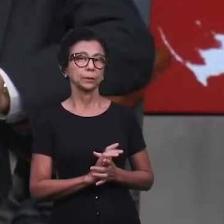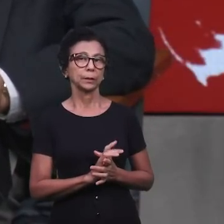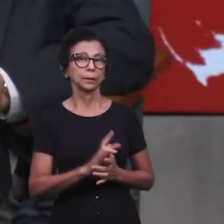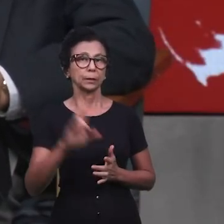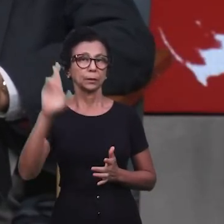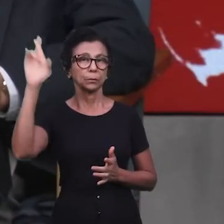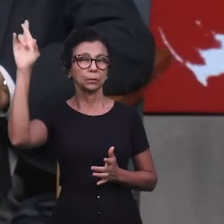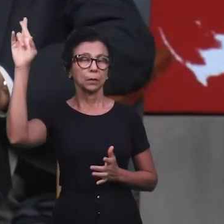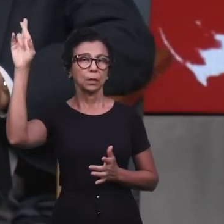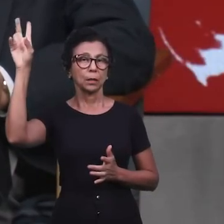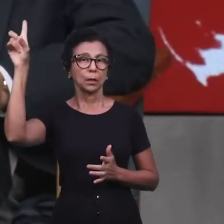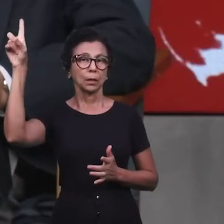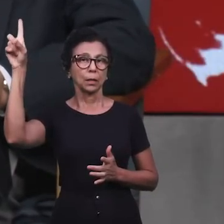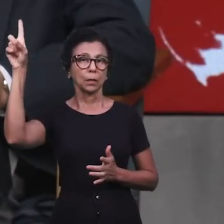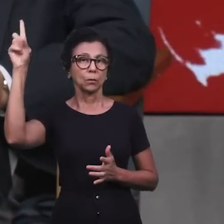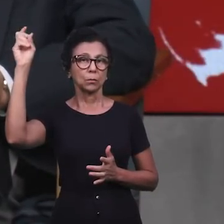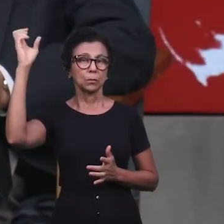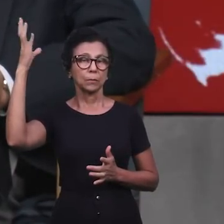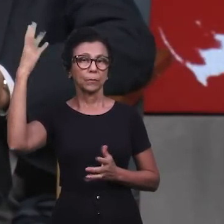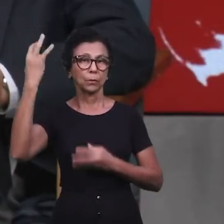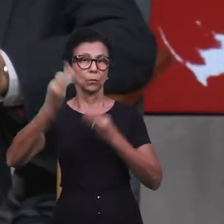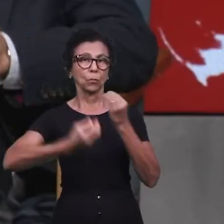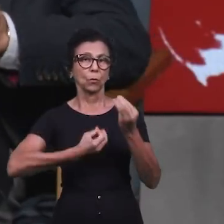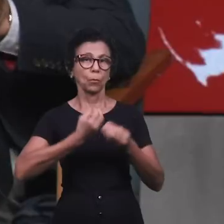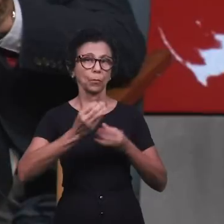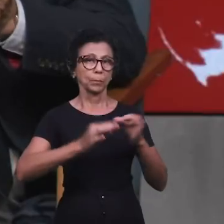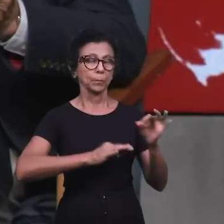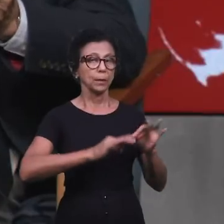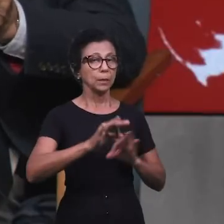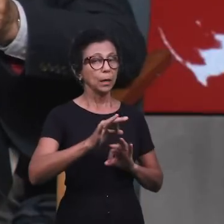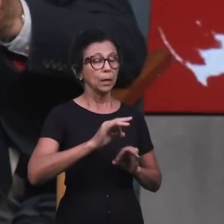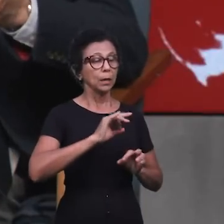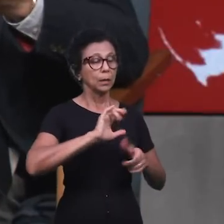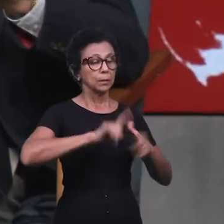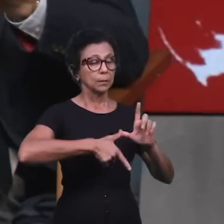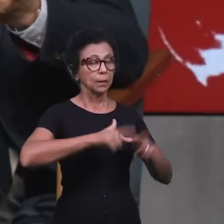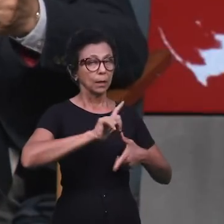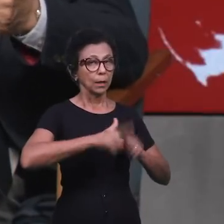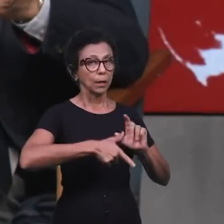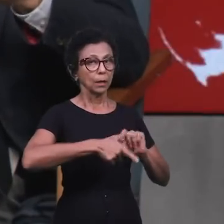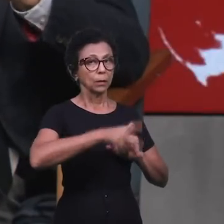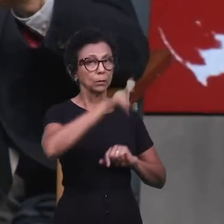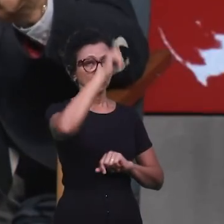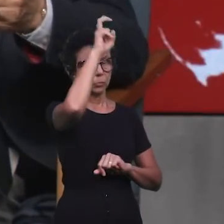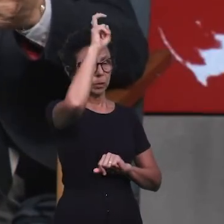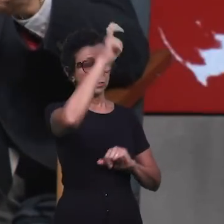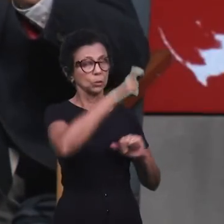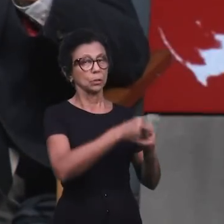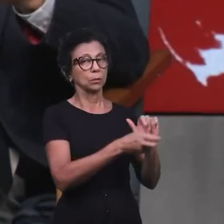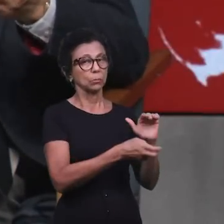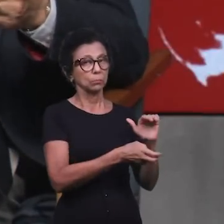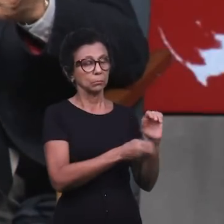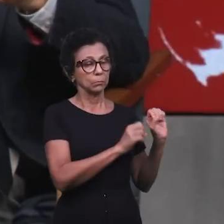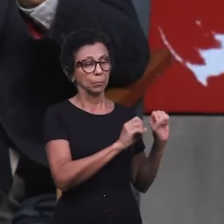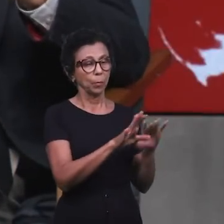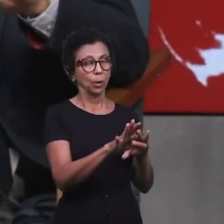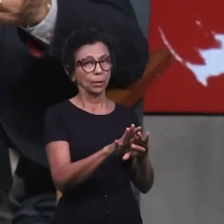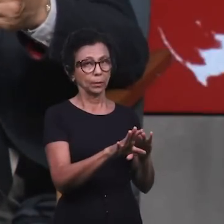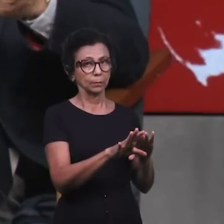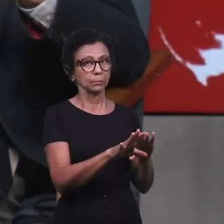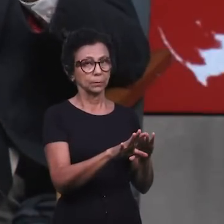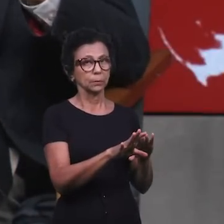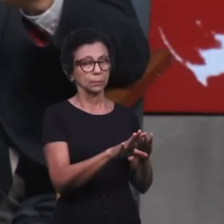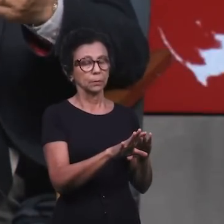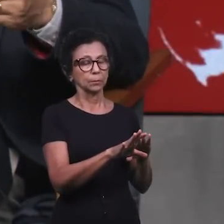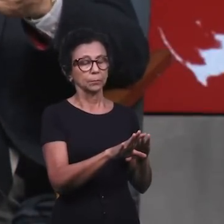saída do Egito. Agora, é claro que as gerações que vieram,